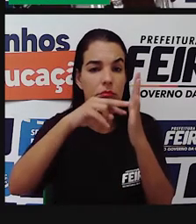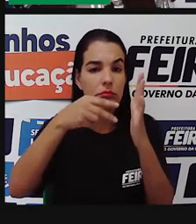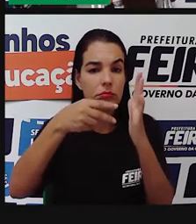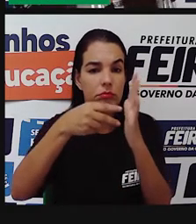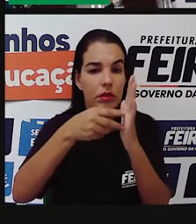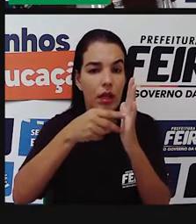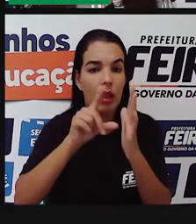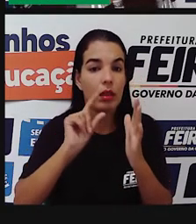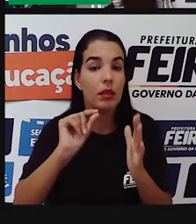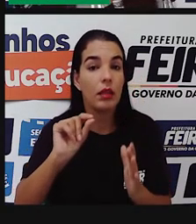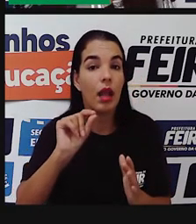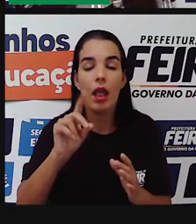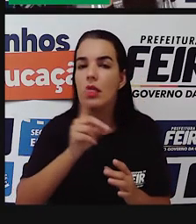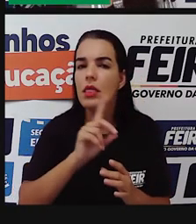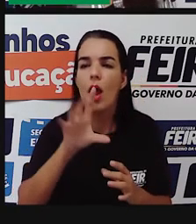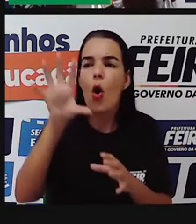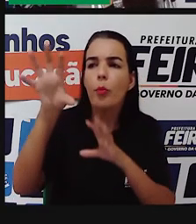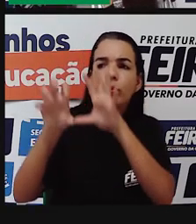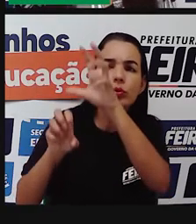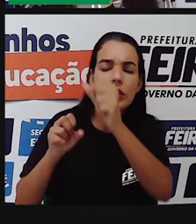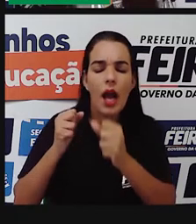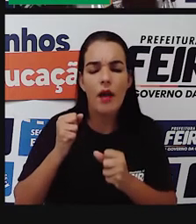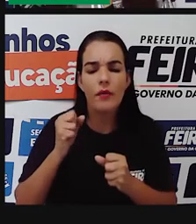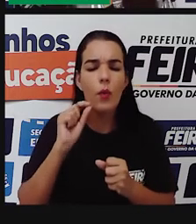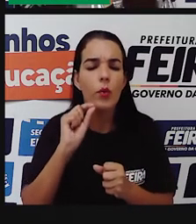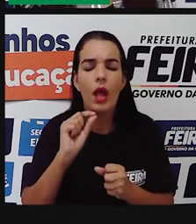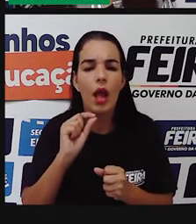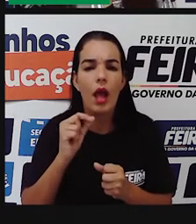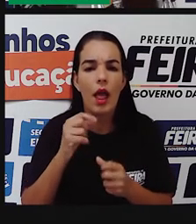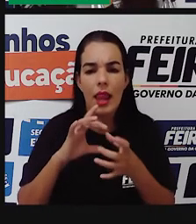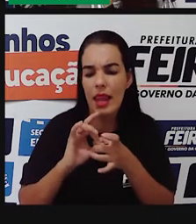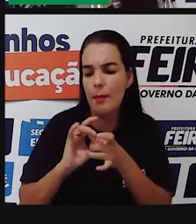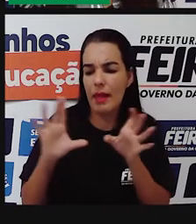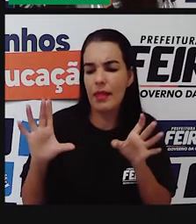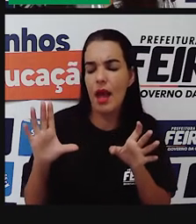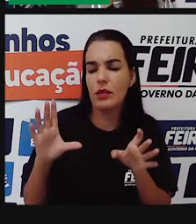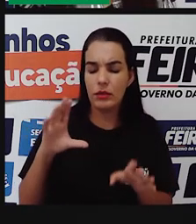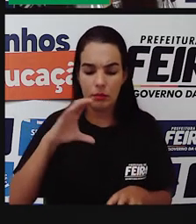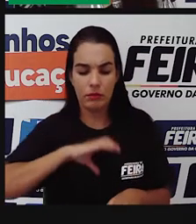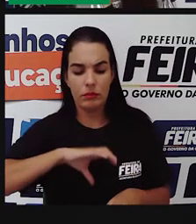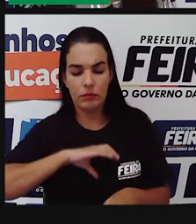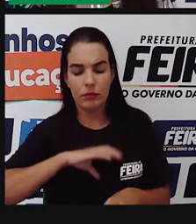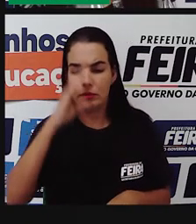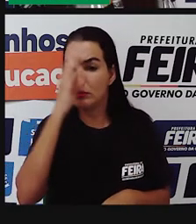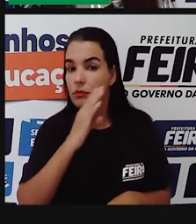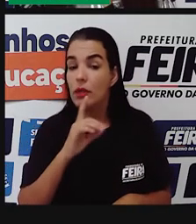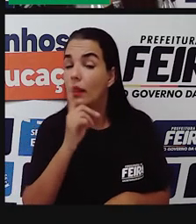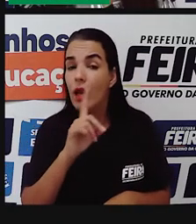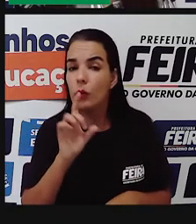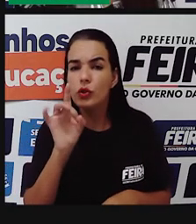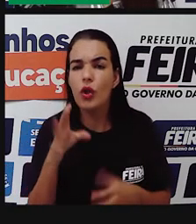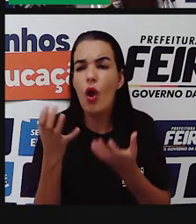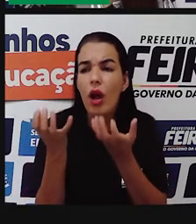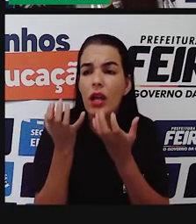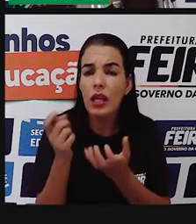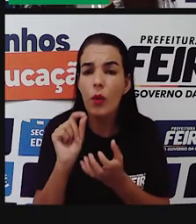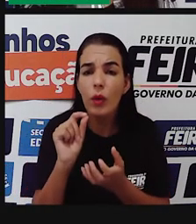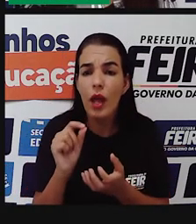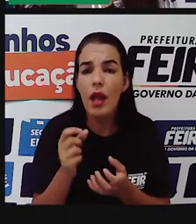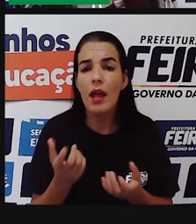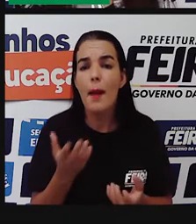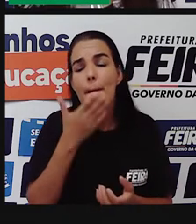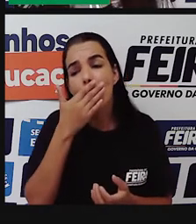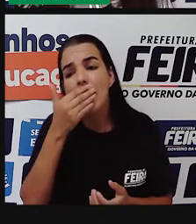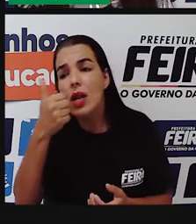não buscavam a independência. Elas buscavam apenas melhoria, né, em relação ao modo de vida